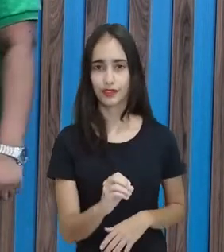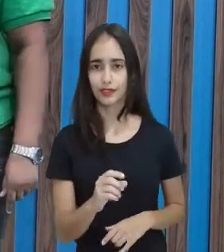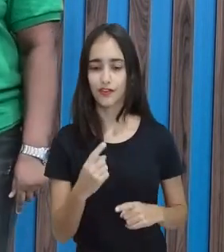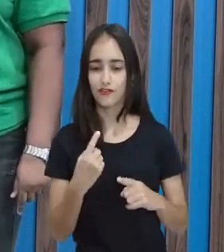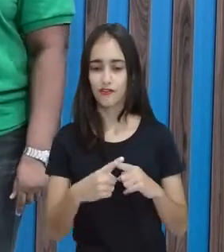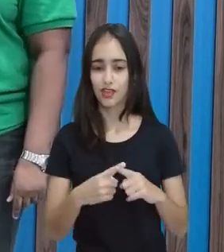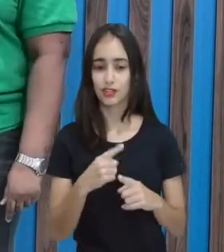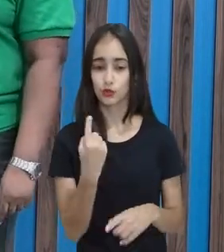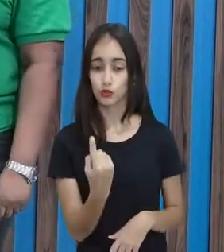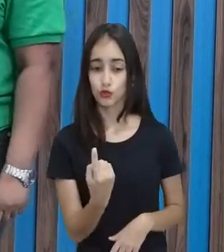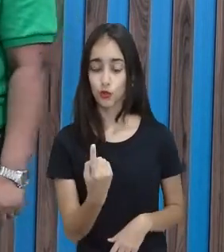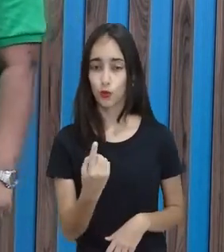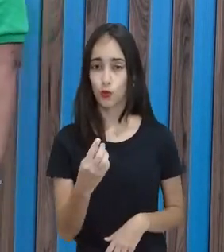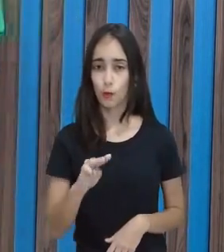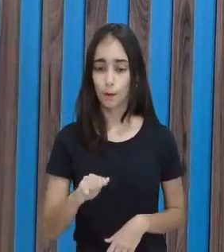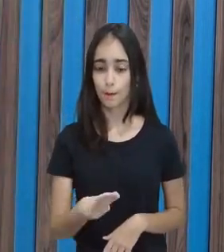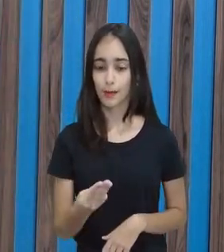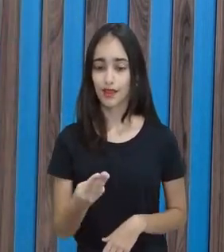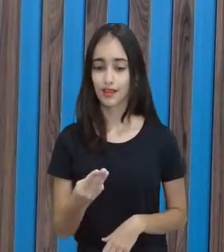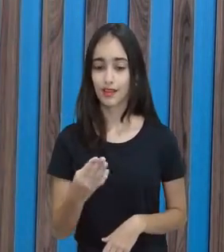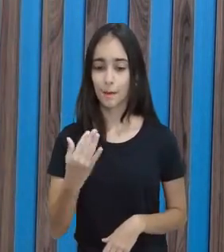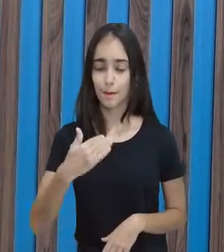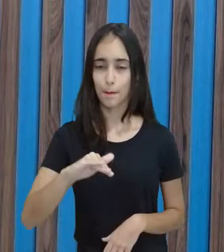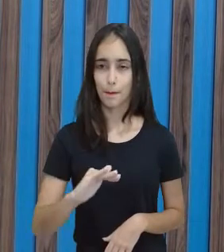45 milhões.